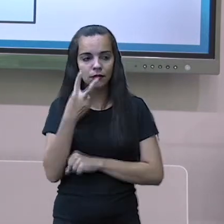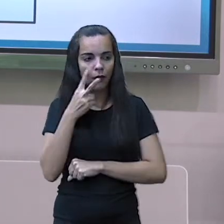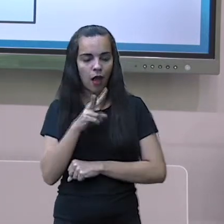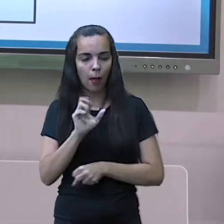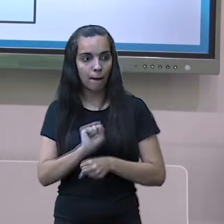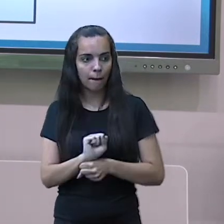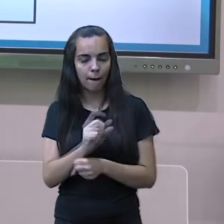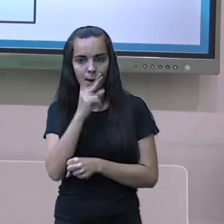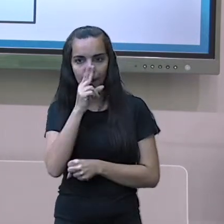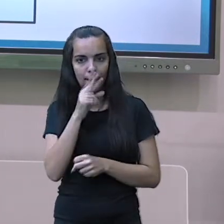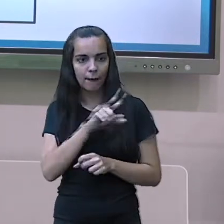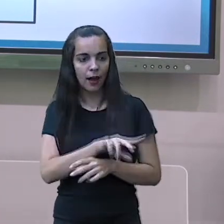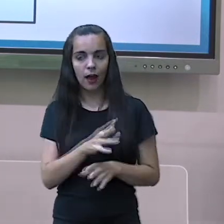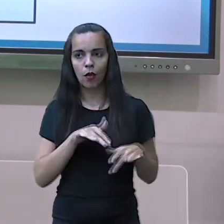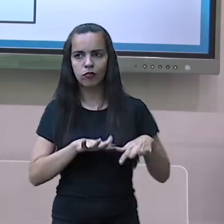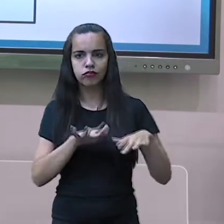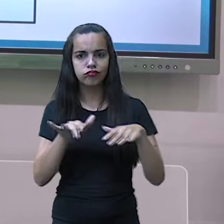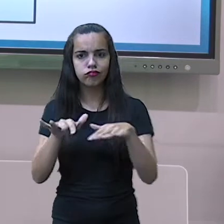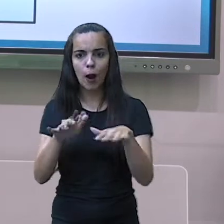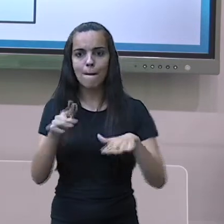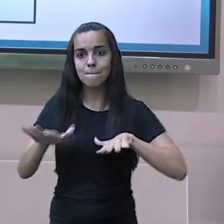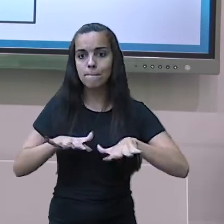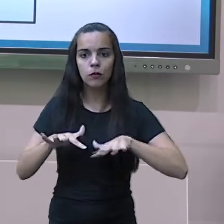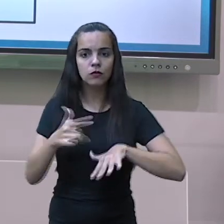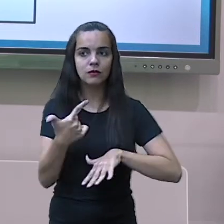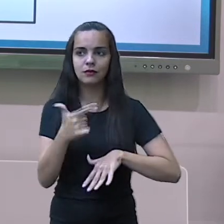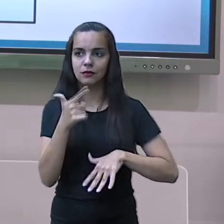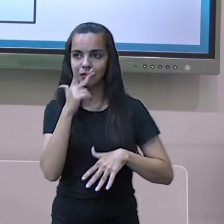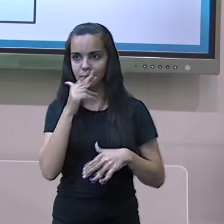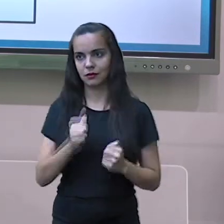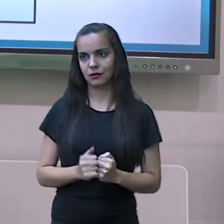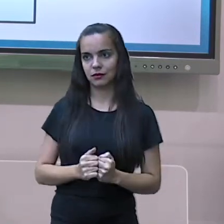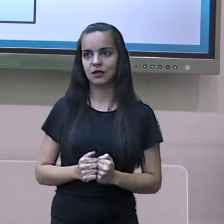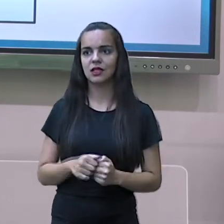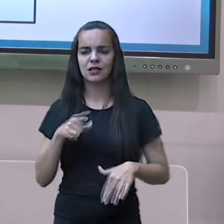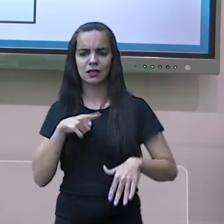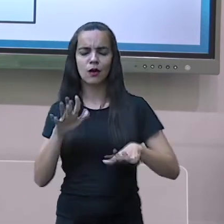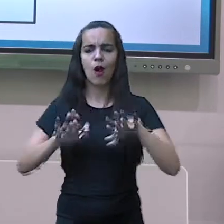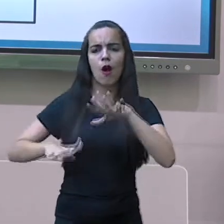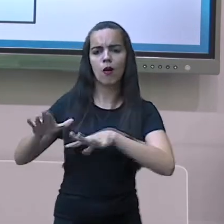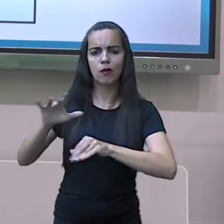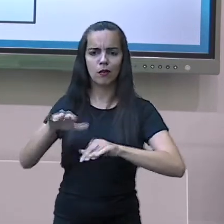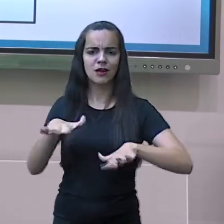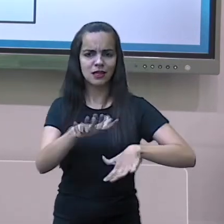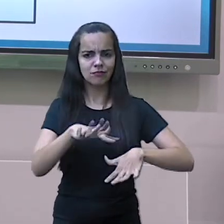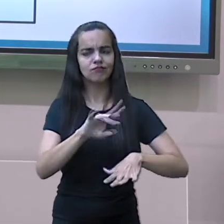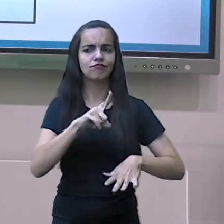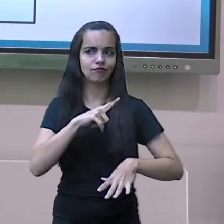a ação humana para transformar algumas áreas.